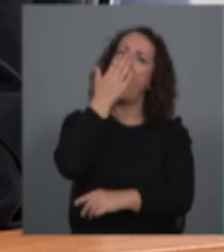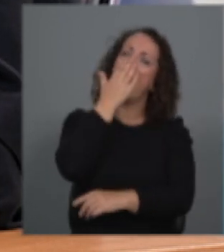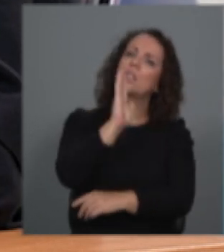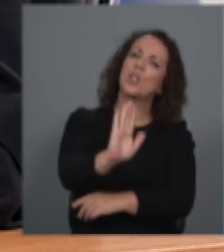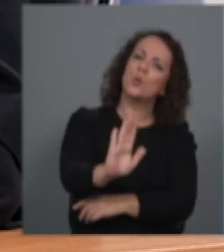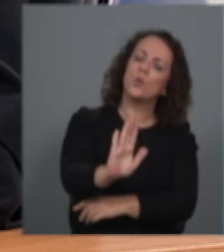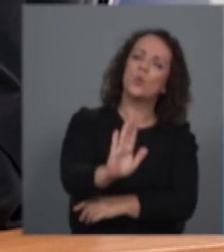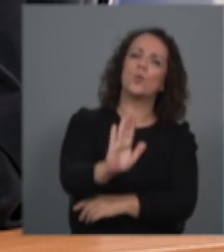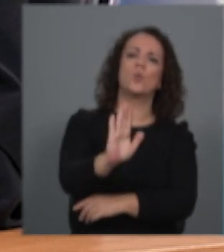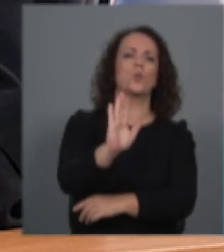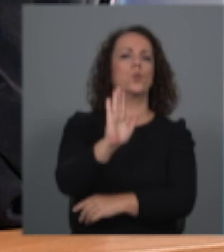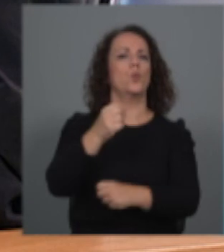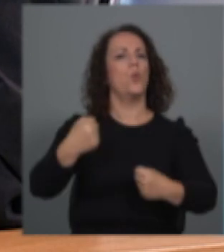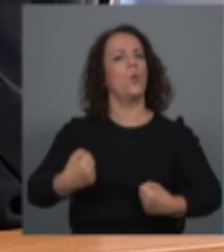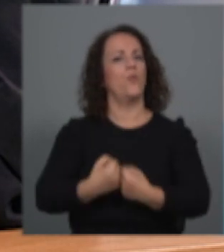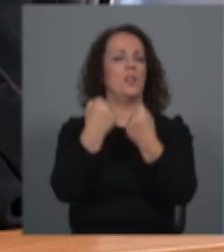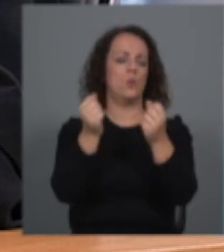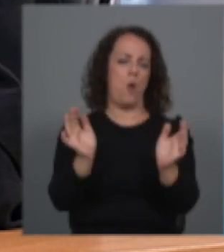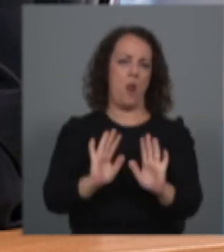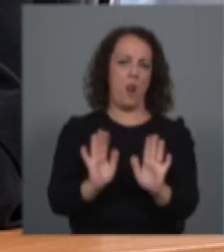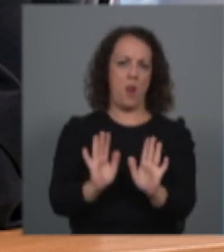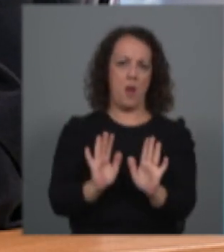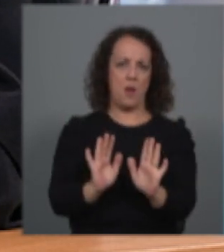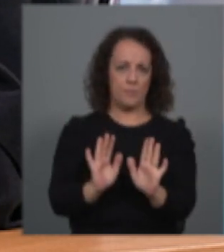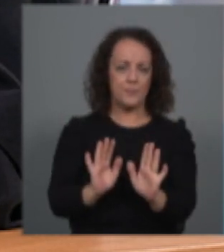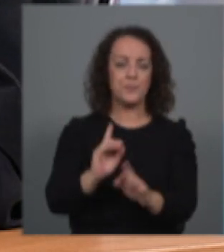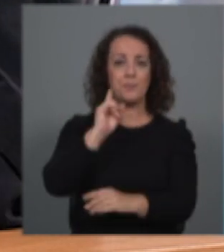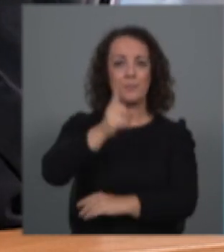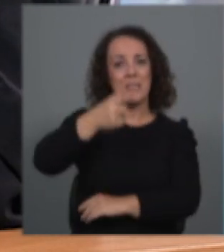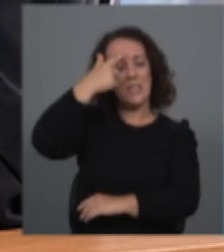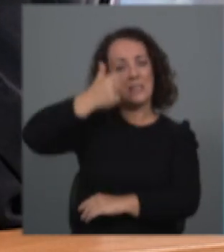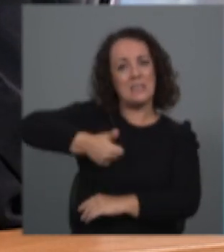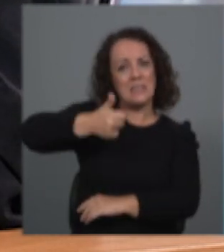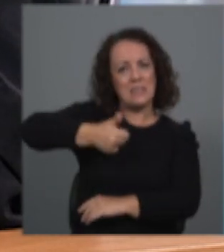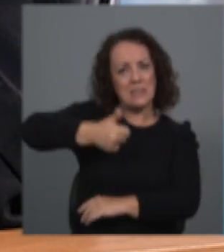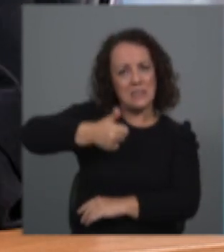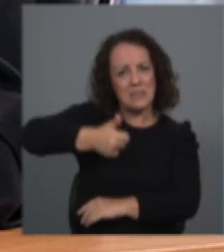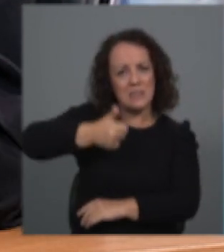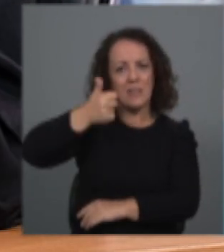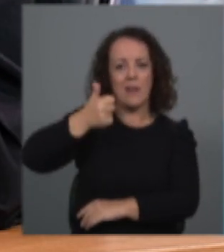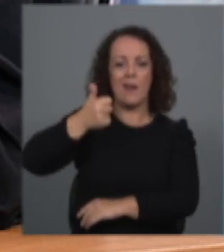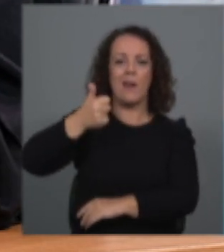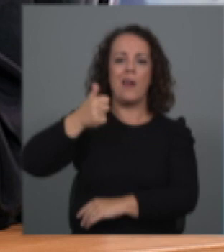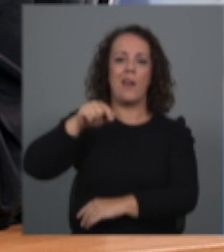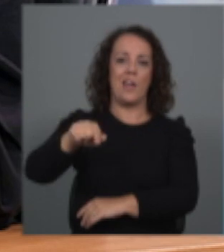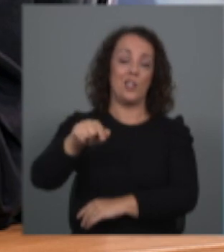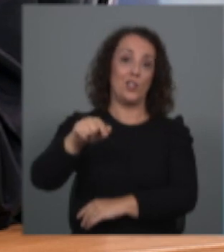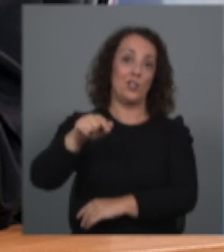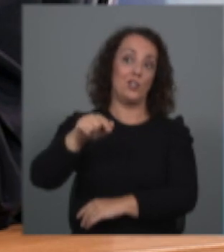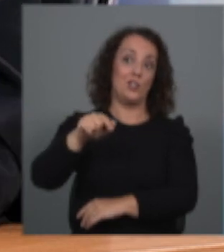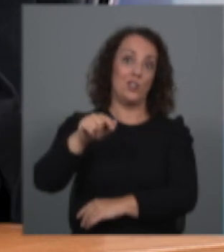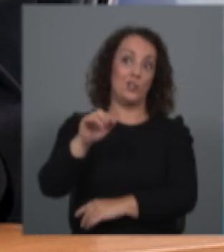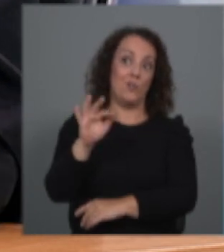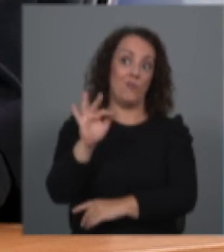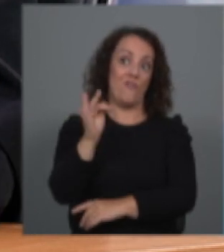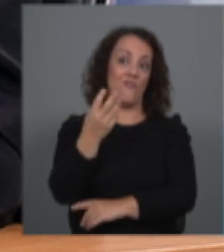e de conflito. E, sobretudo, quando vão entre aqueles que Francisco chamava infiéis,